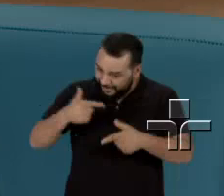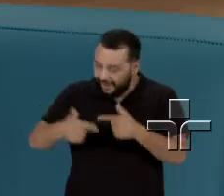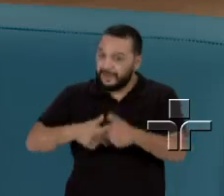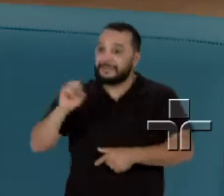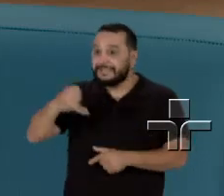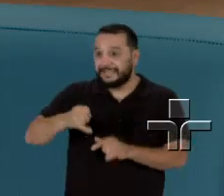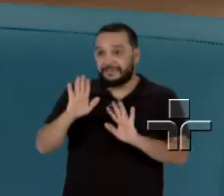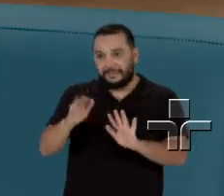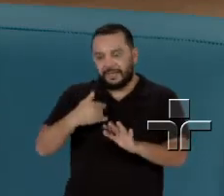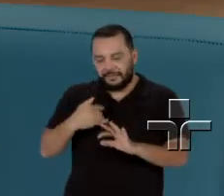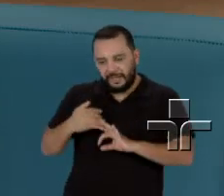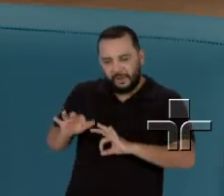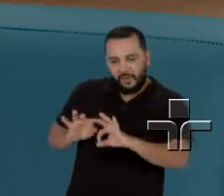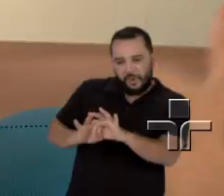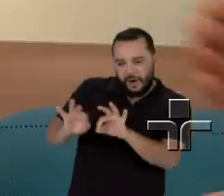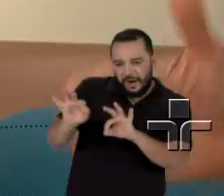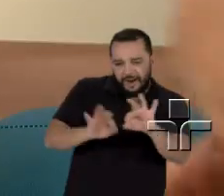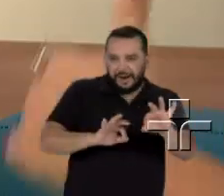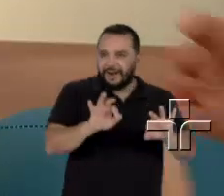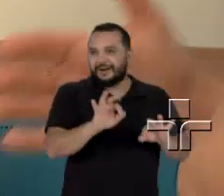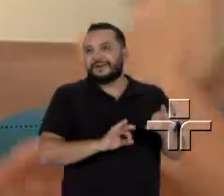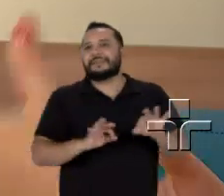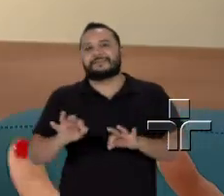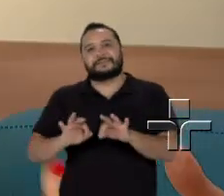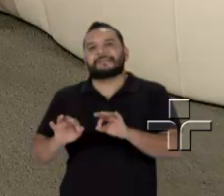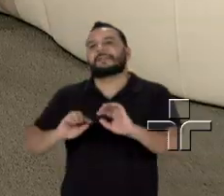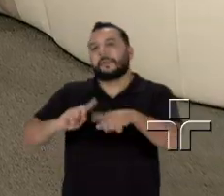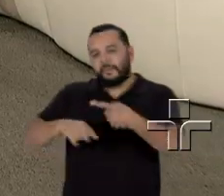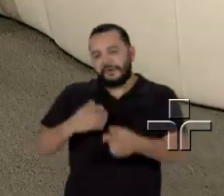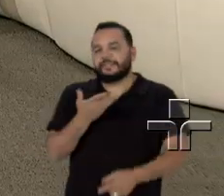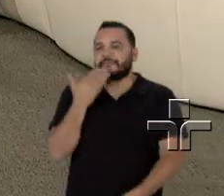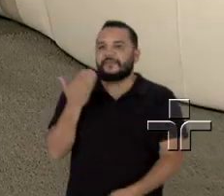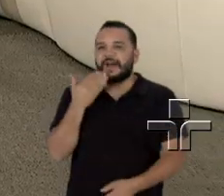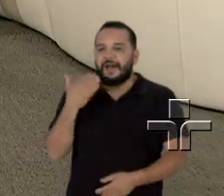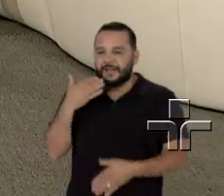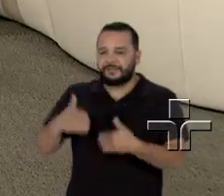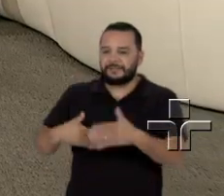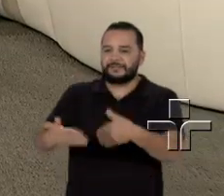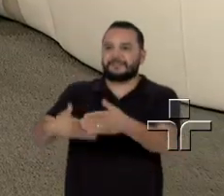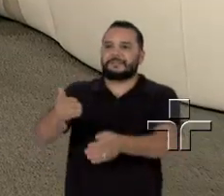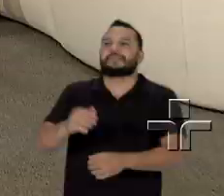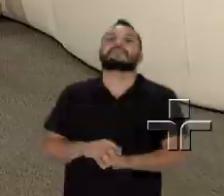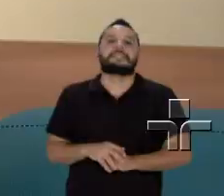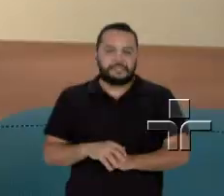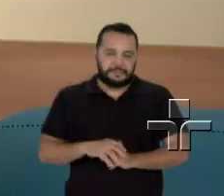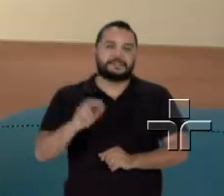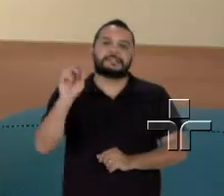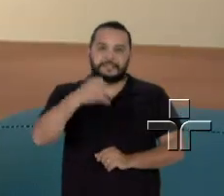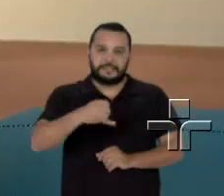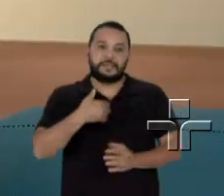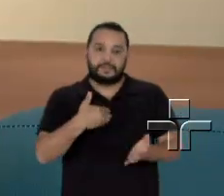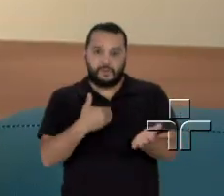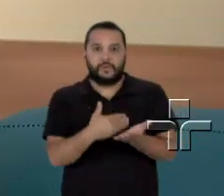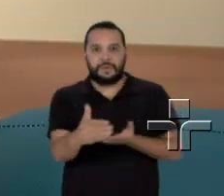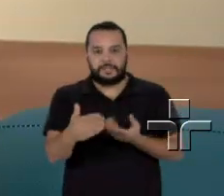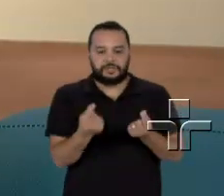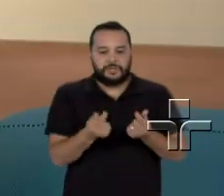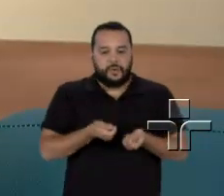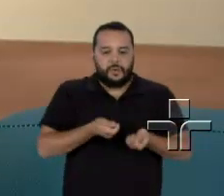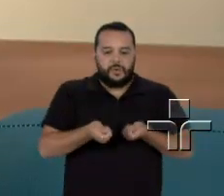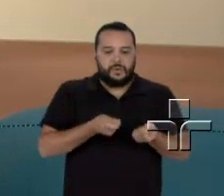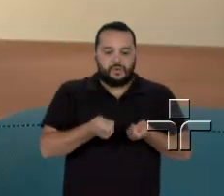você vai se organizando vai ficando mais fácil com o passar do tempo vai quando eu comecei a fazer um controle mais